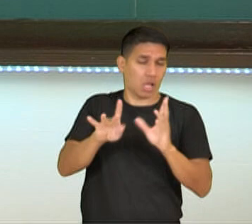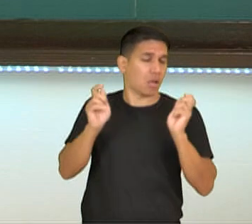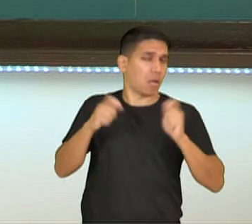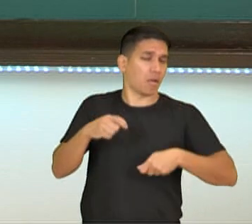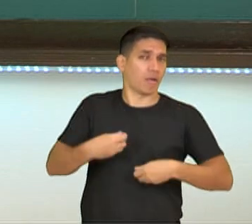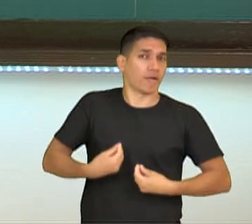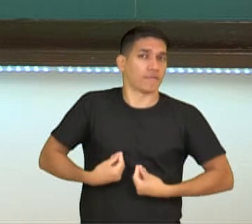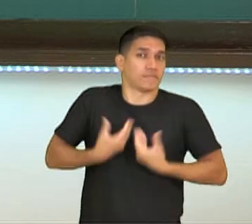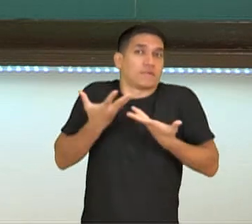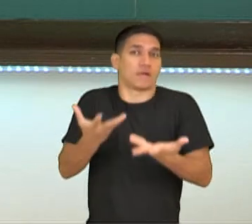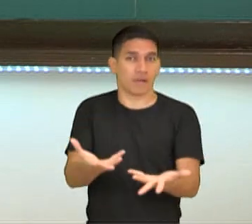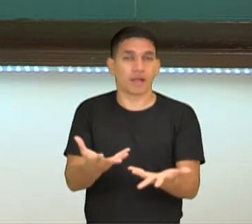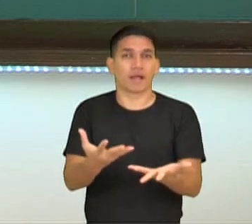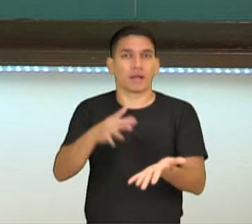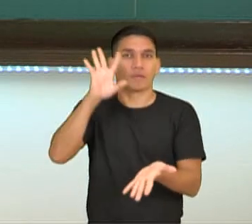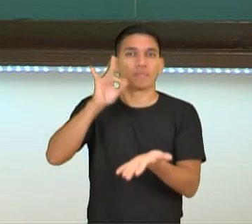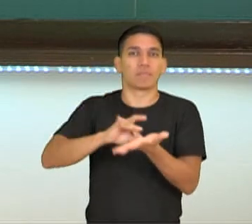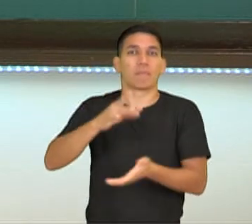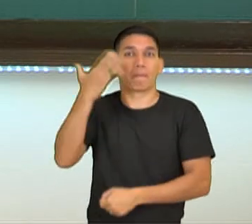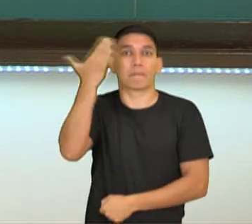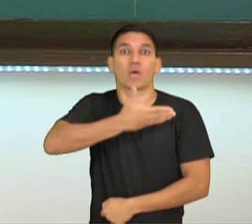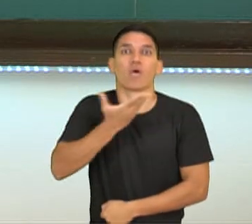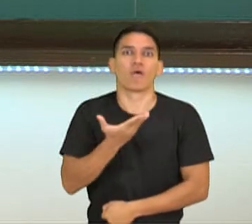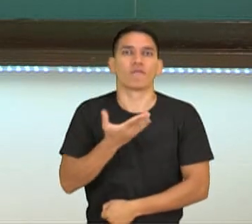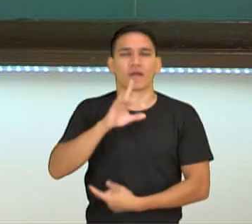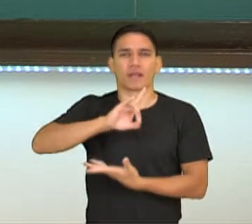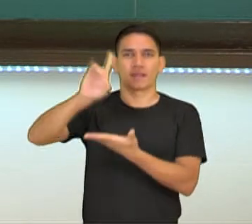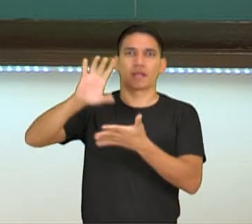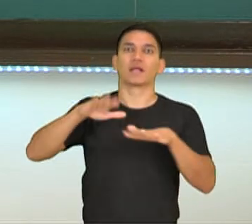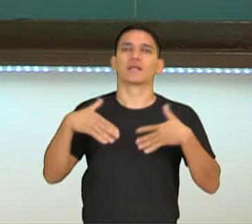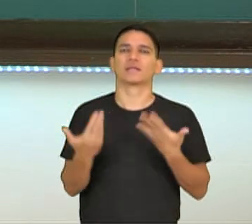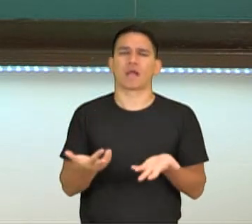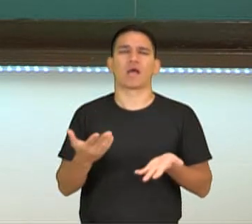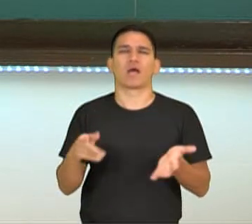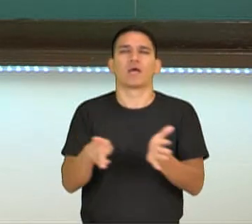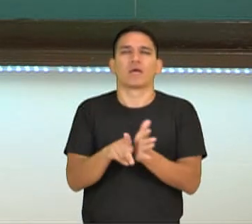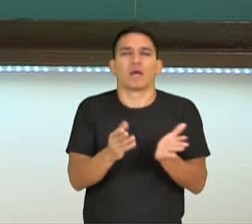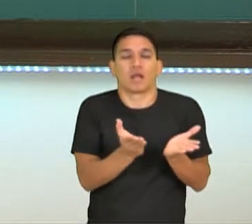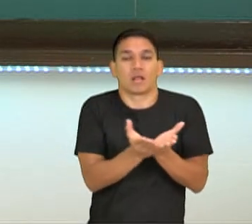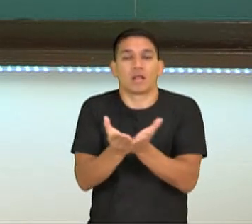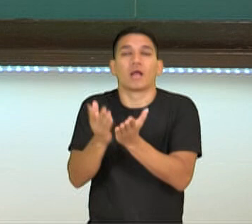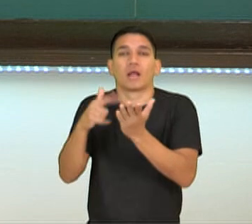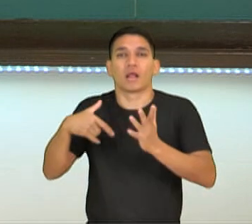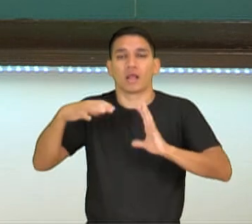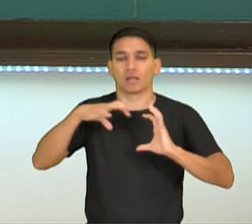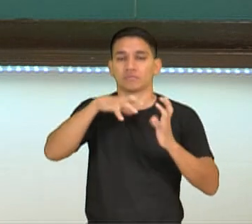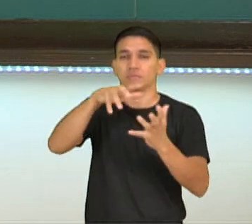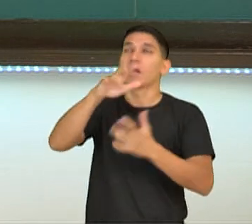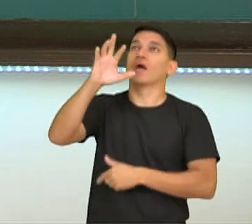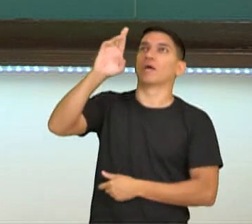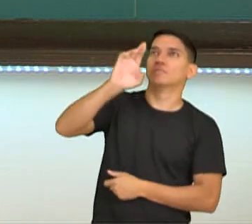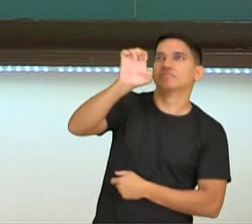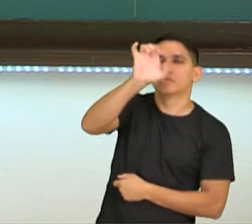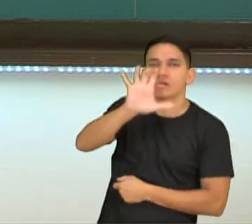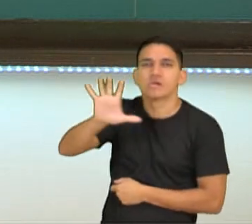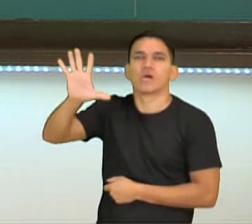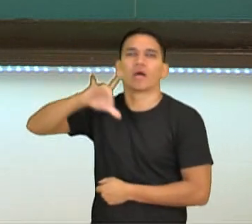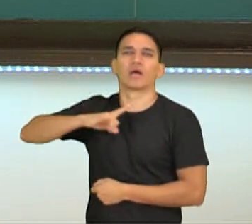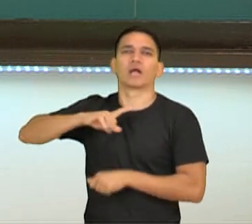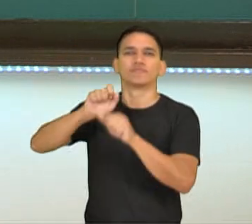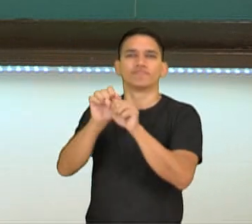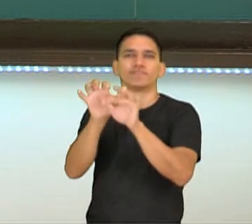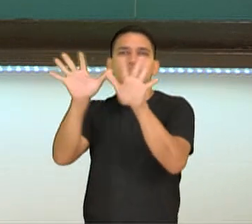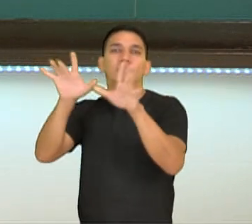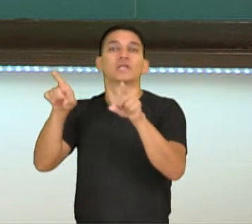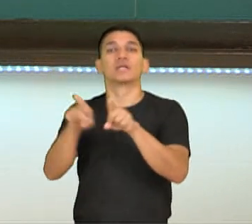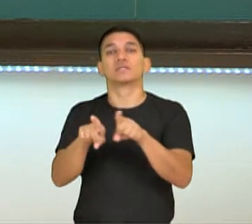nesse momento, a religiosidade cristã ela é proeminente, ela é predominante na Europa e, consequentemente,